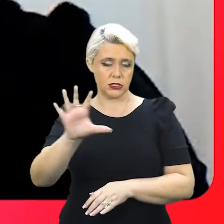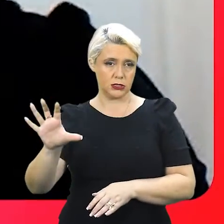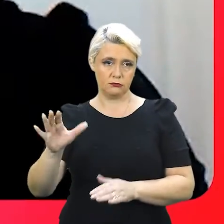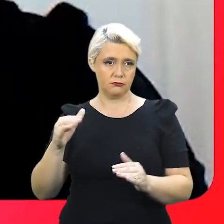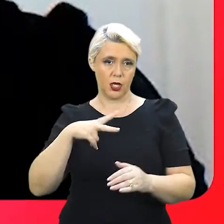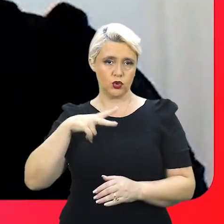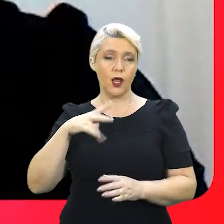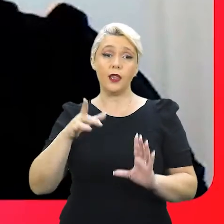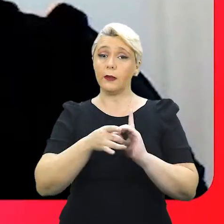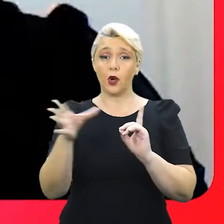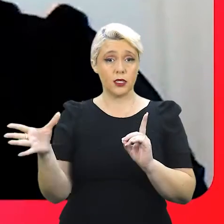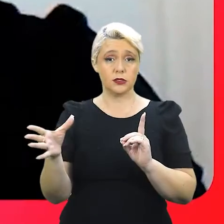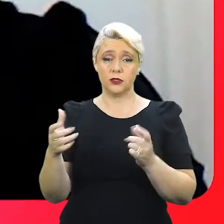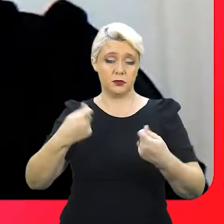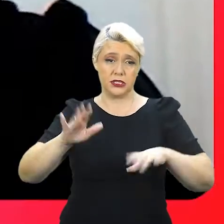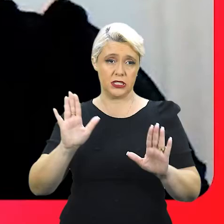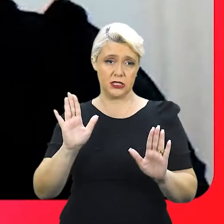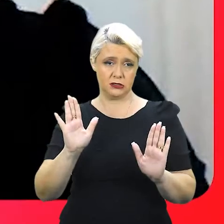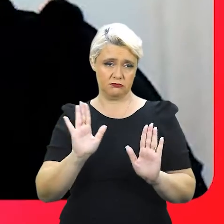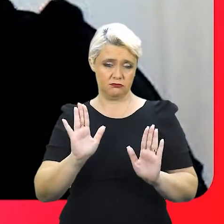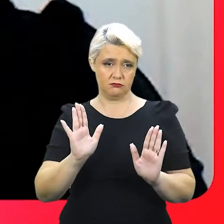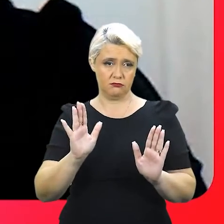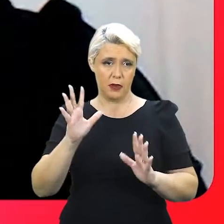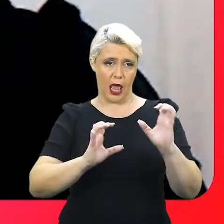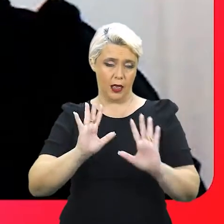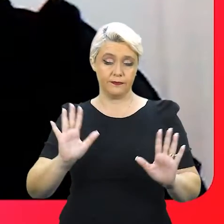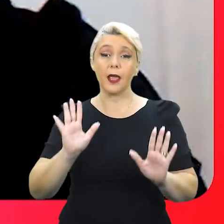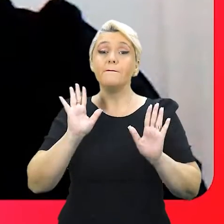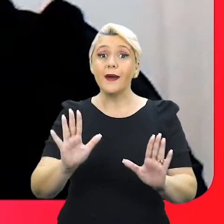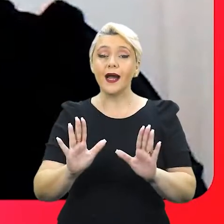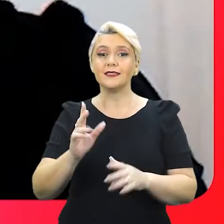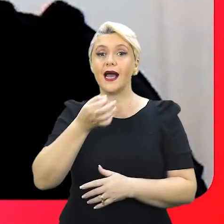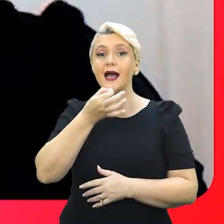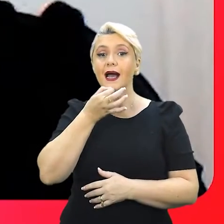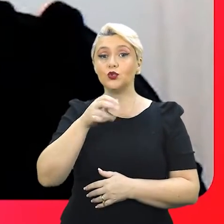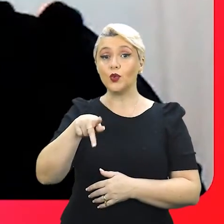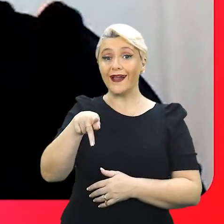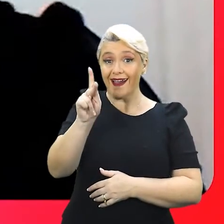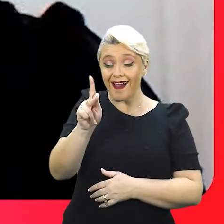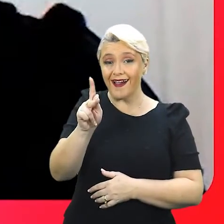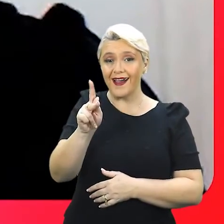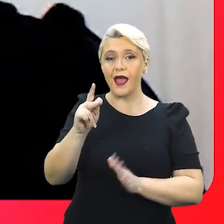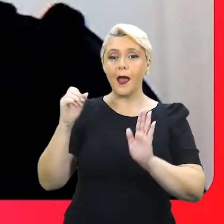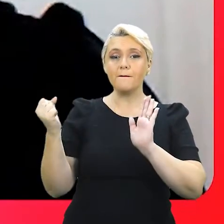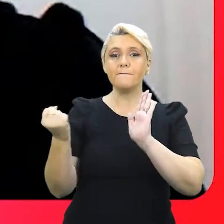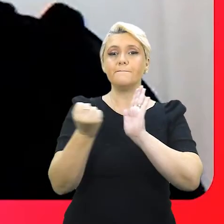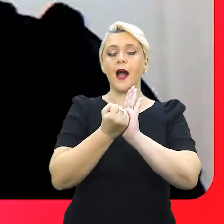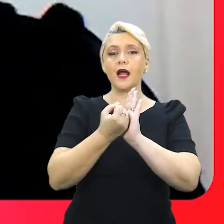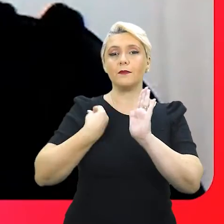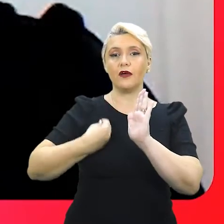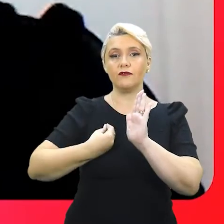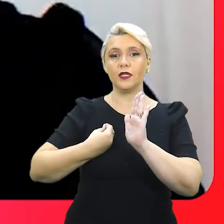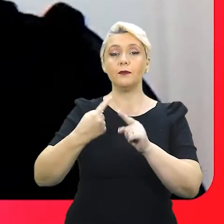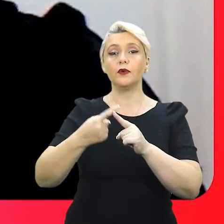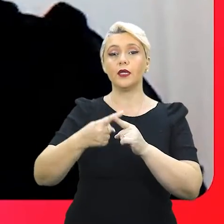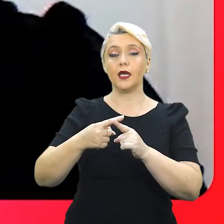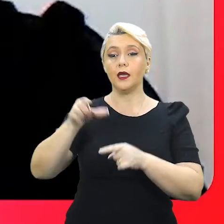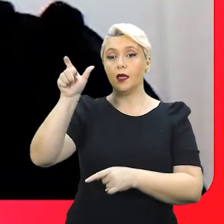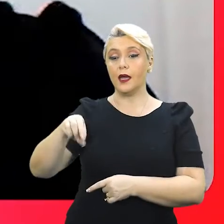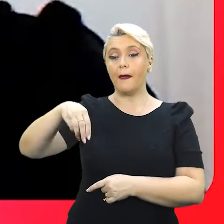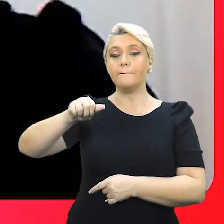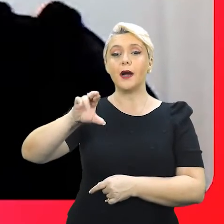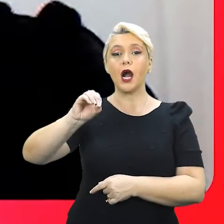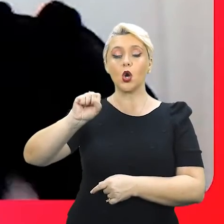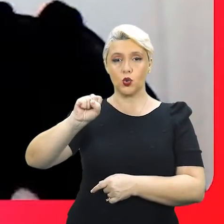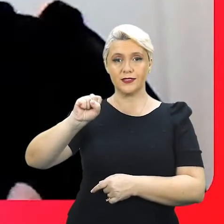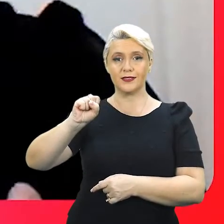Isso é democracia, eu não abro mão. Mas a Rádio K veio como um presente em que o Marcos Vinícius Queiroz, um publicitário,